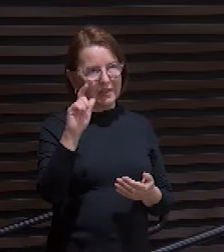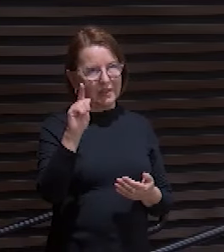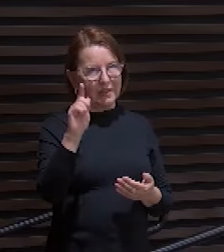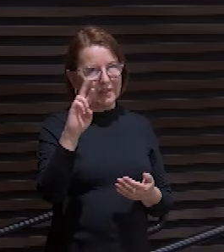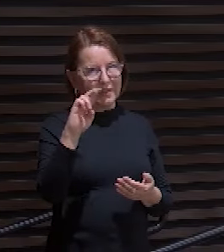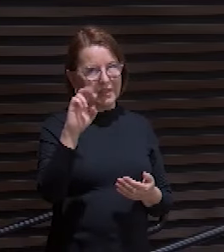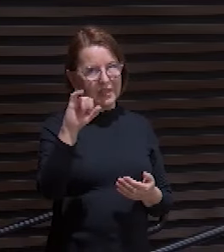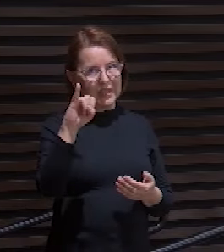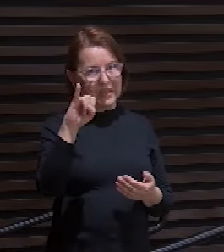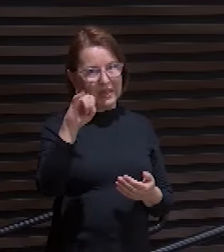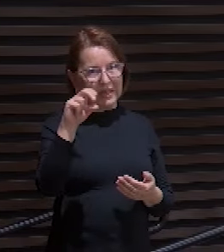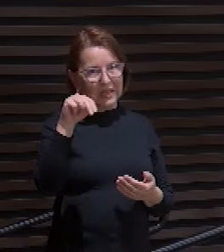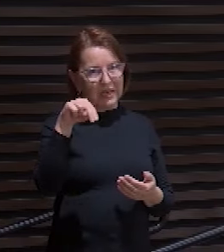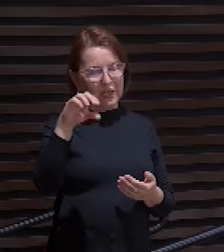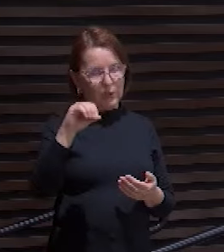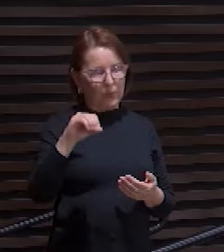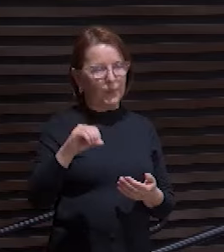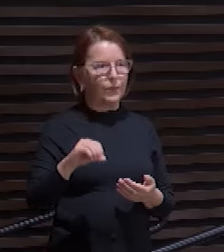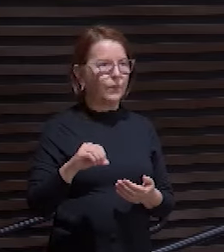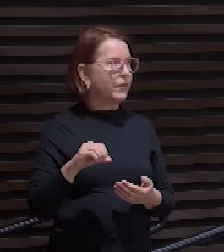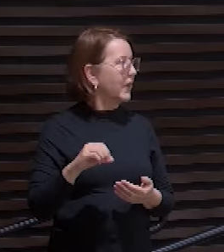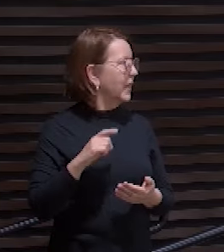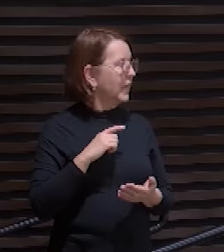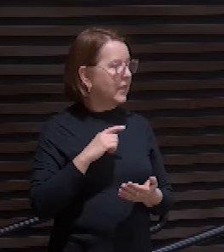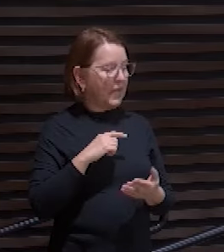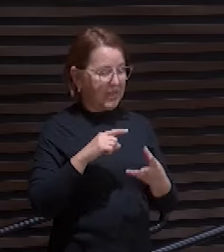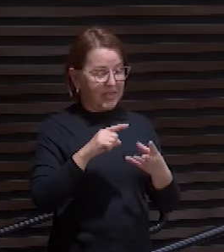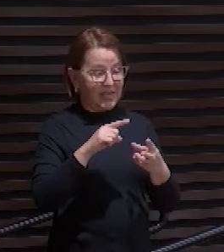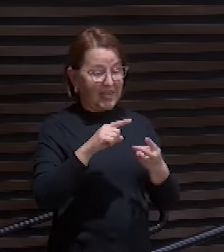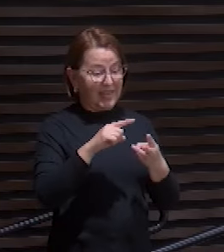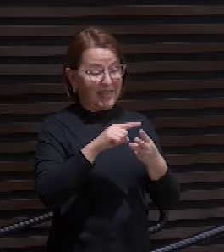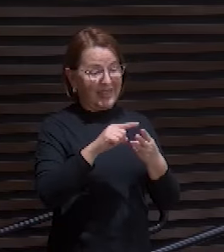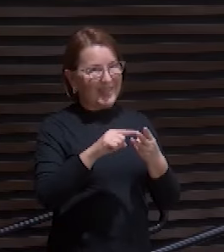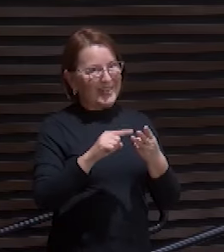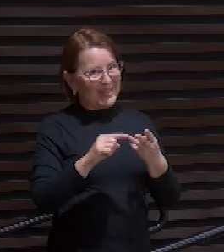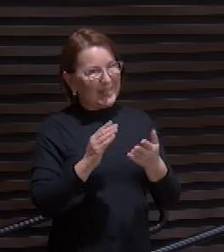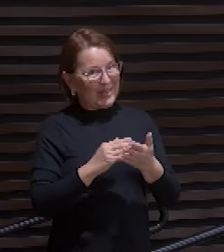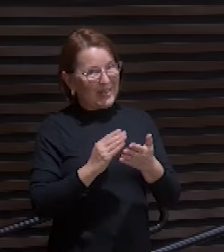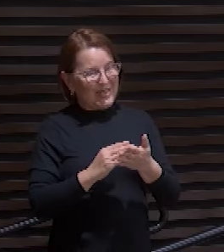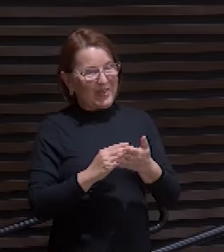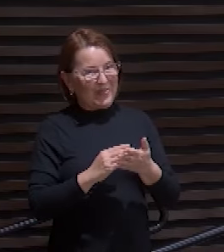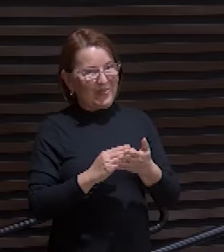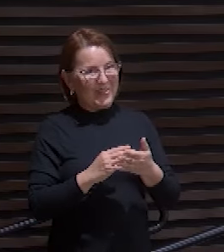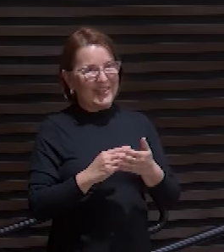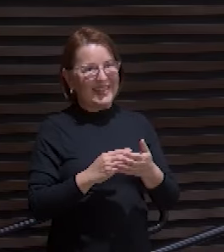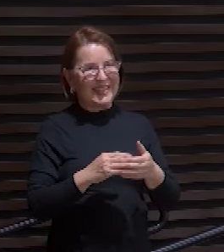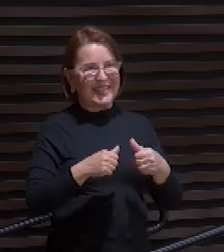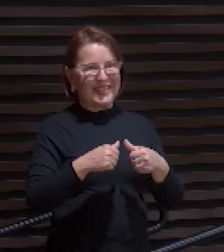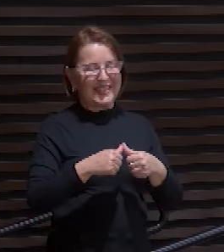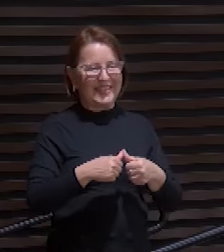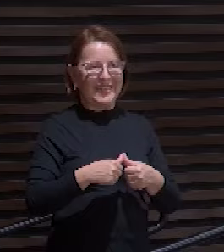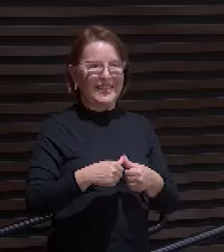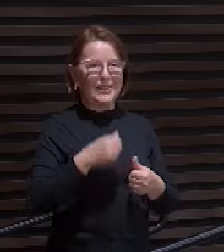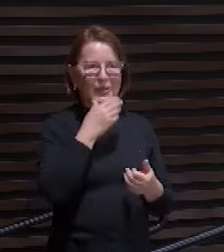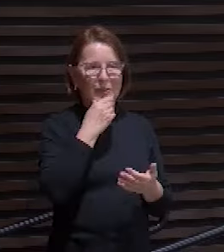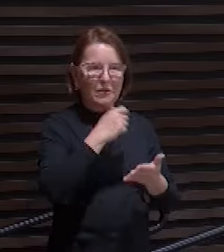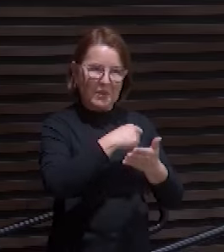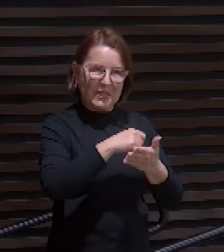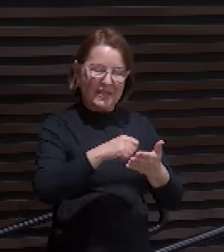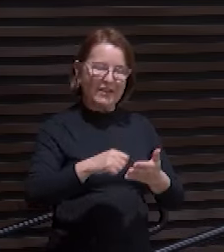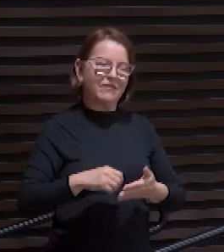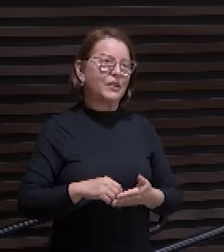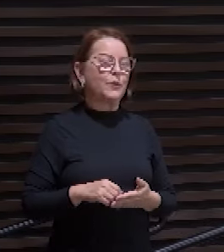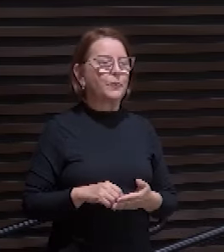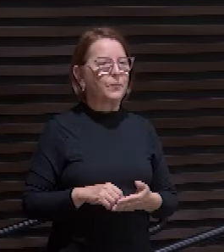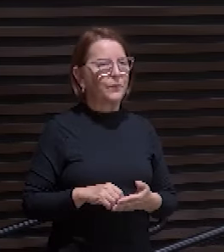saindo agora. Eu estou com 3 livros ali na minha sala que foram lançados recentemente, de um homem que morreu